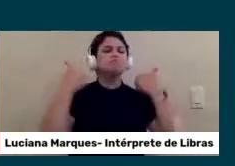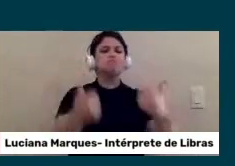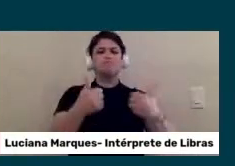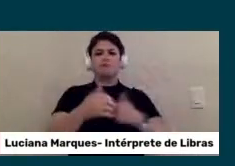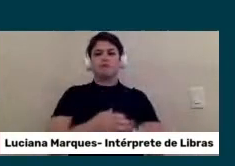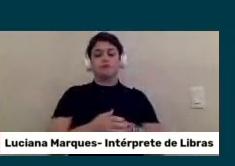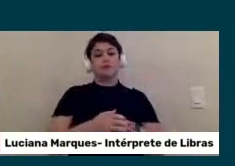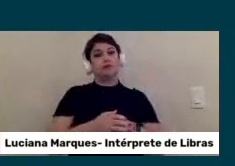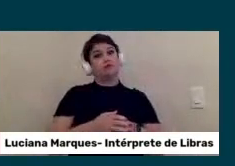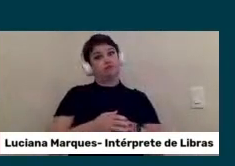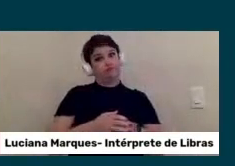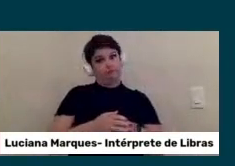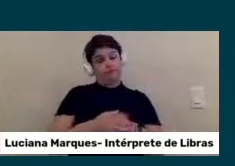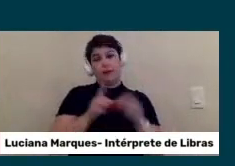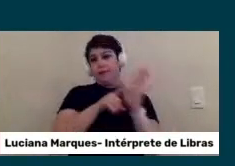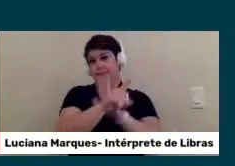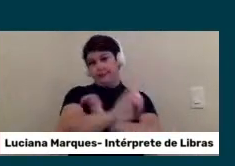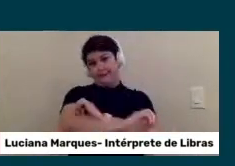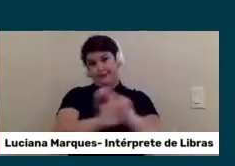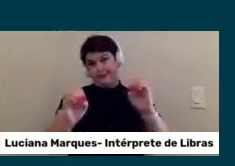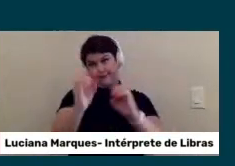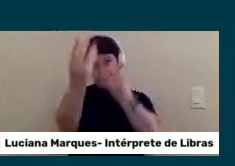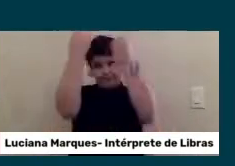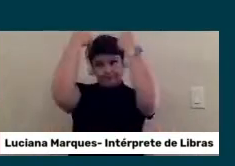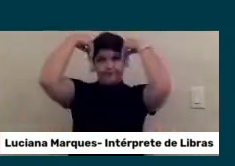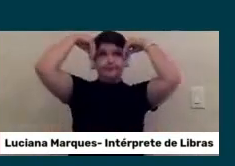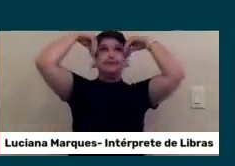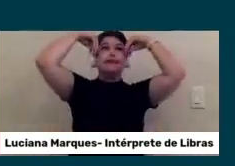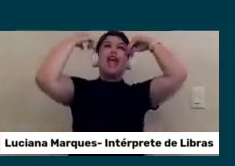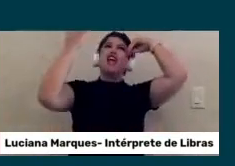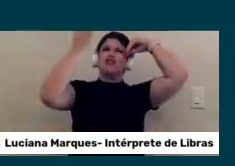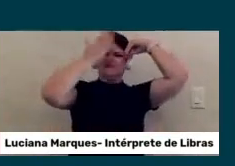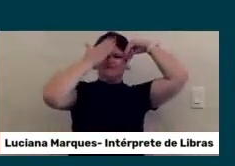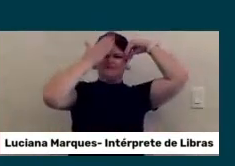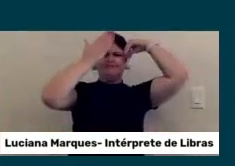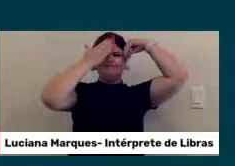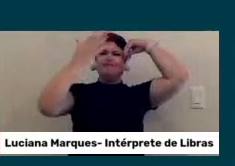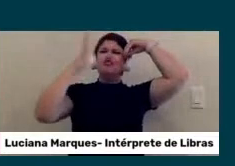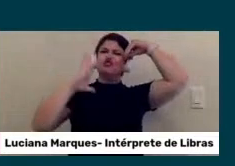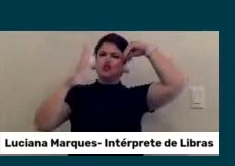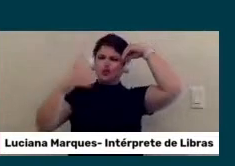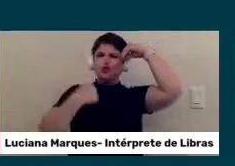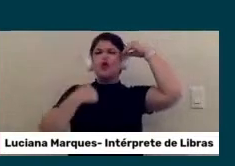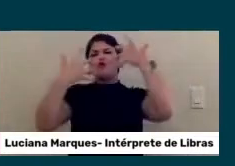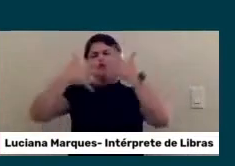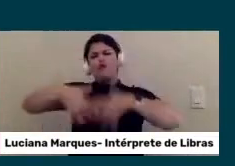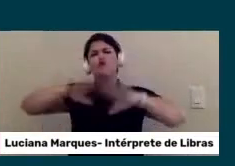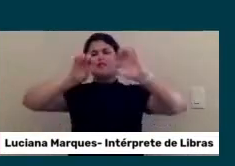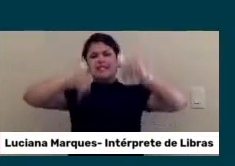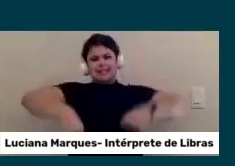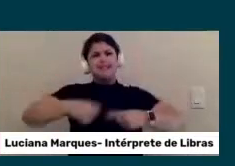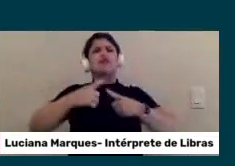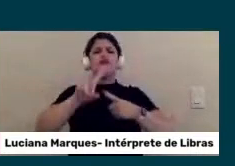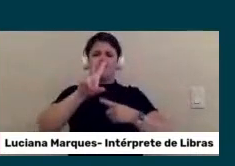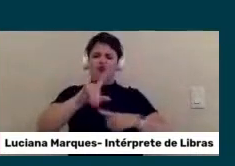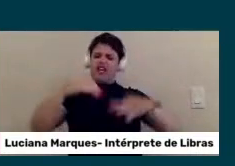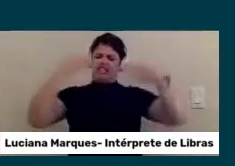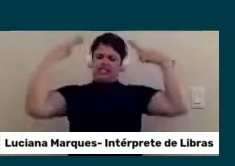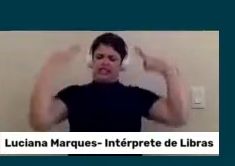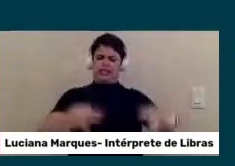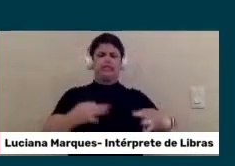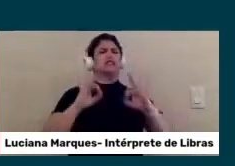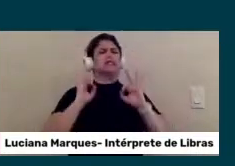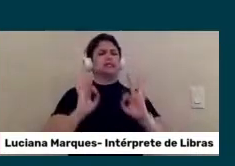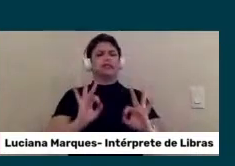fiz pesquisa nenhuma, né? Não perguntei para ninguém, mas eu sei, porque eu sei, obviamente, que funciona e vai dar certo com certeza, né? Então, algumas